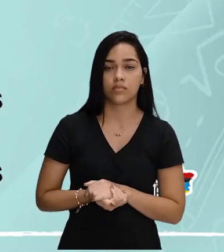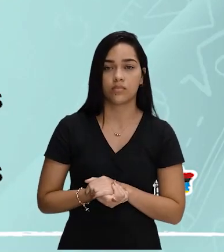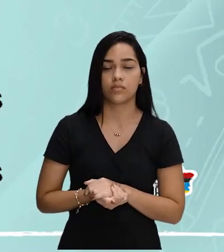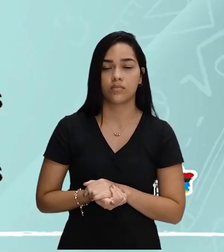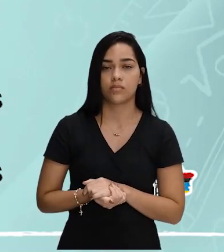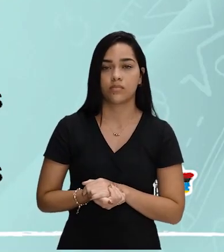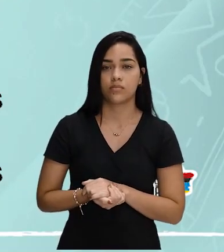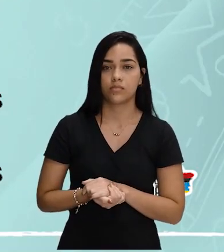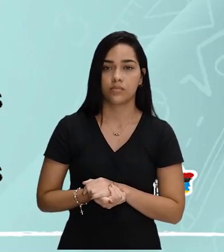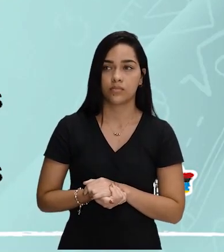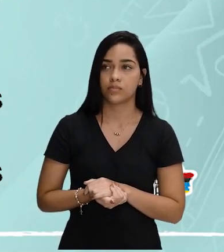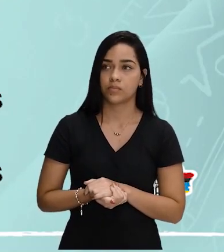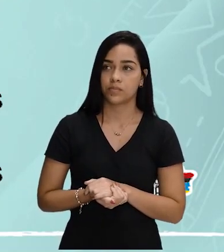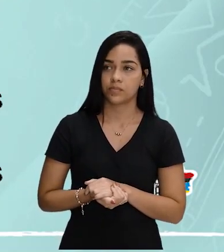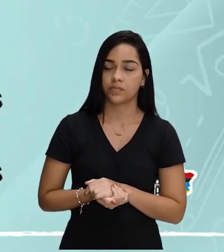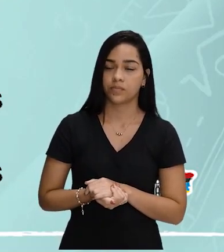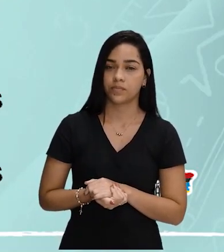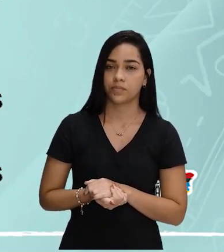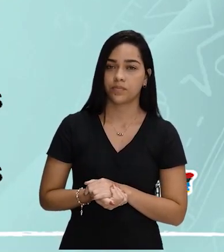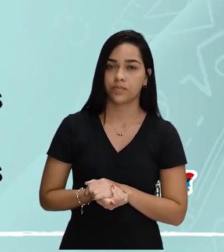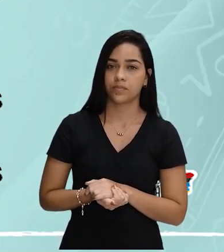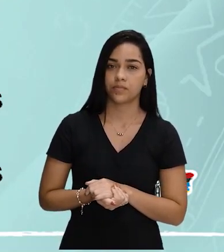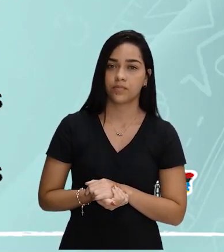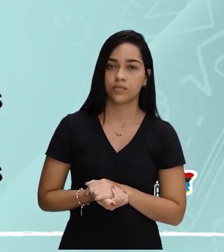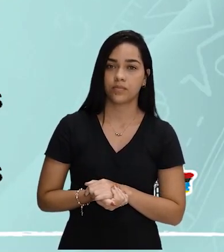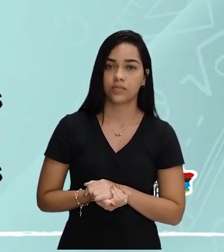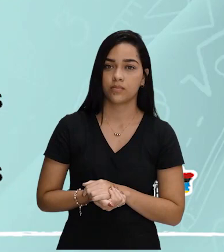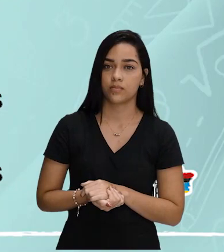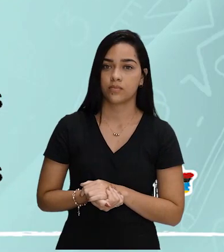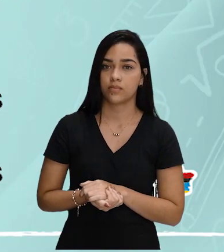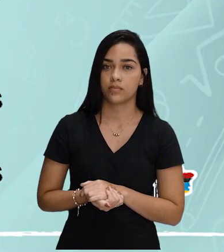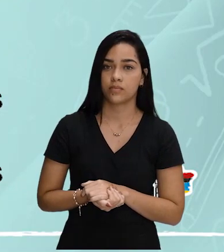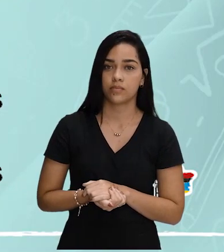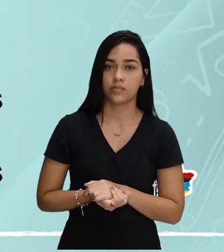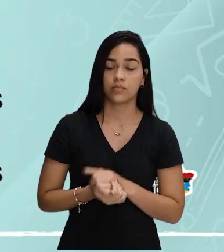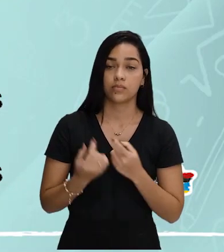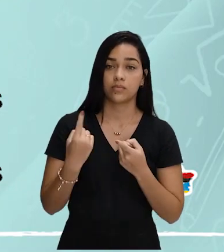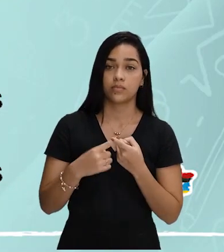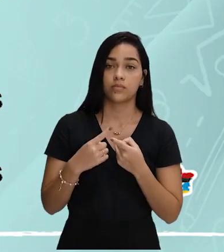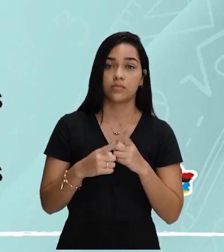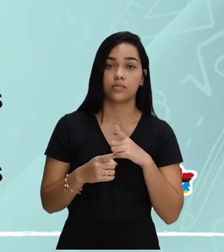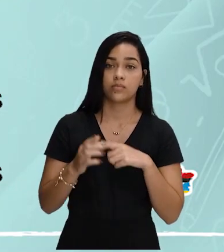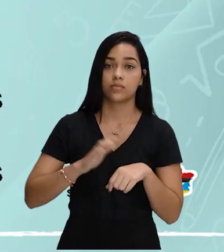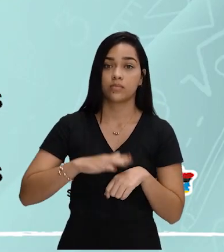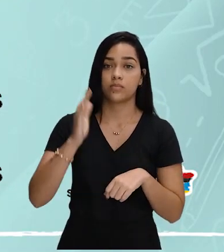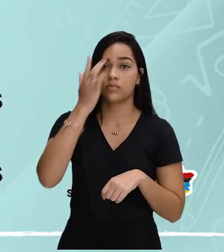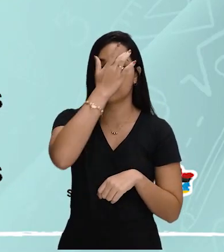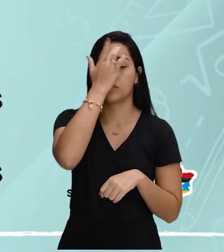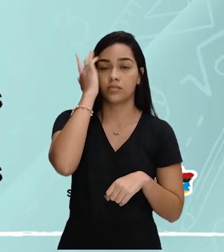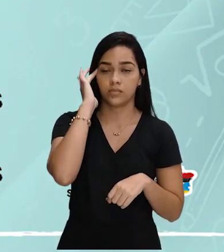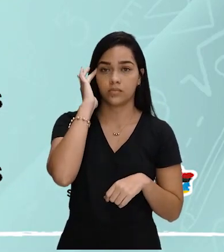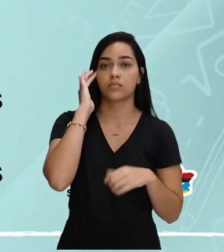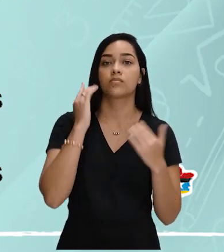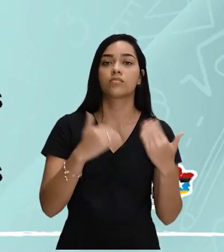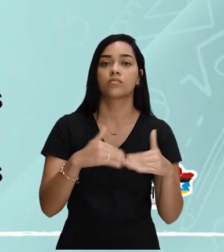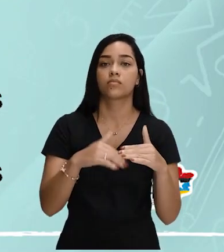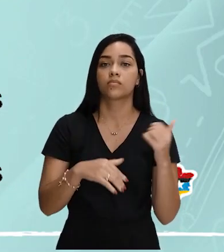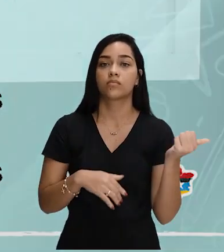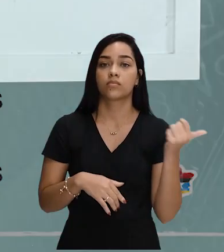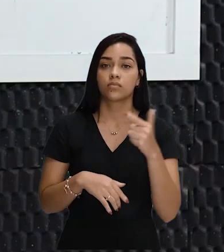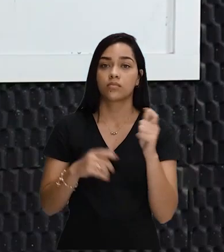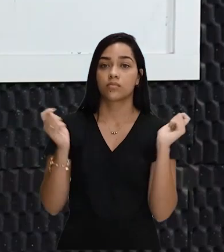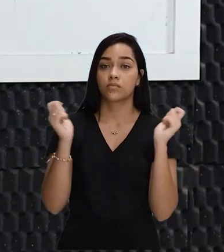é pelo menos dois candidatos assinalaram exatamente a mesma alternativa porque eu tenho mais gente fazendo prova do que